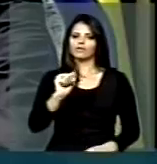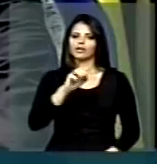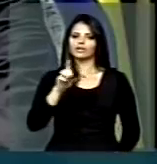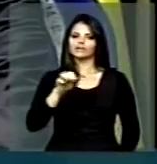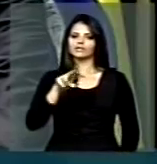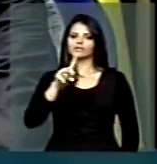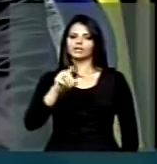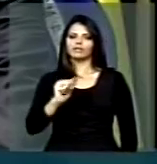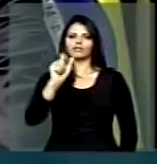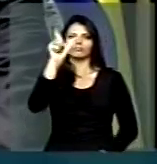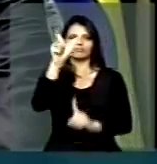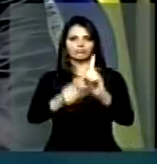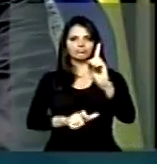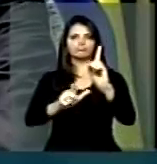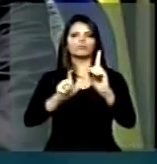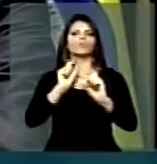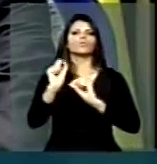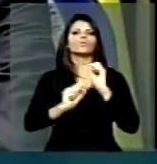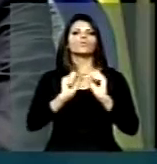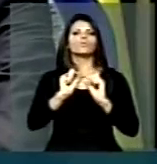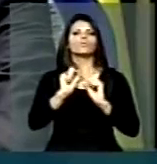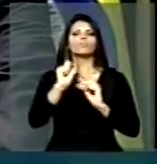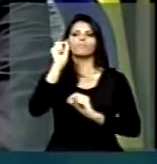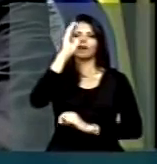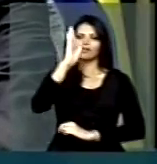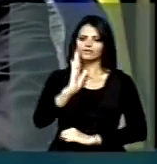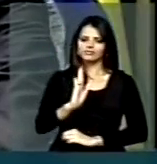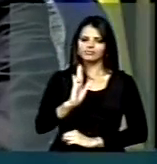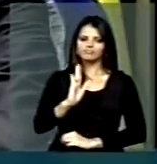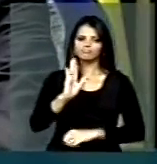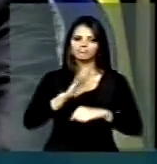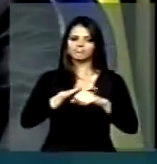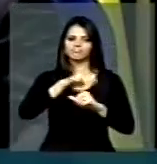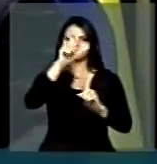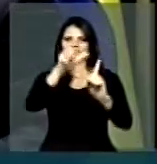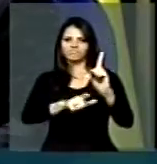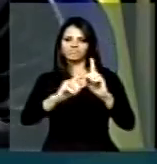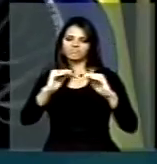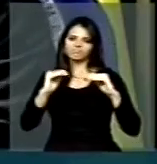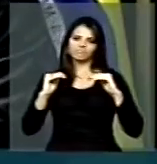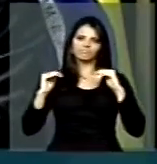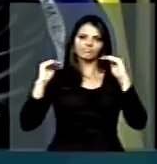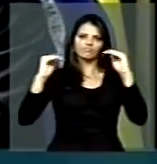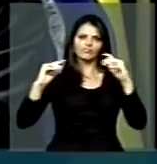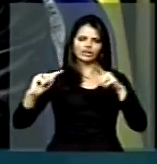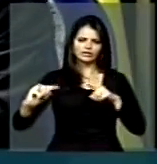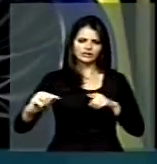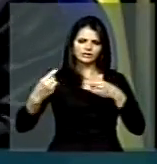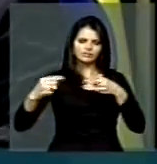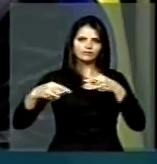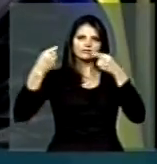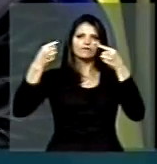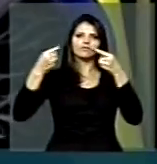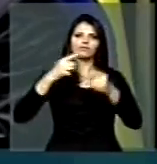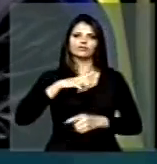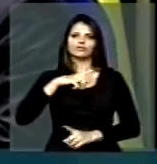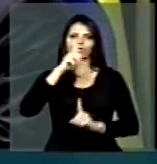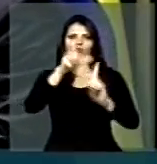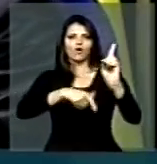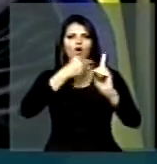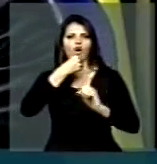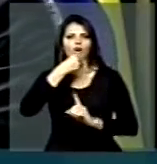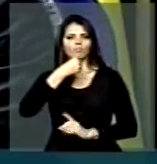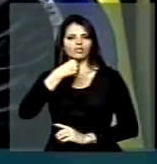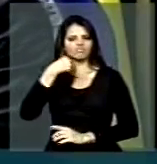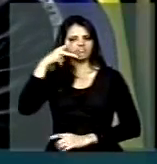que essa expressão possa significar. Um gigante para os desafios que se colocava à sua frente. Um homem público